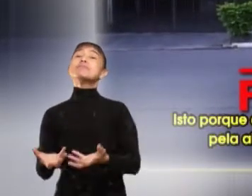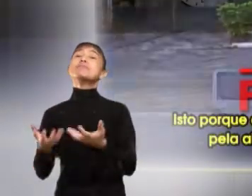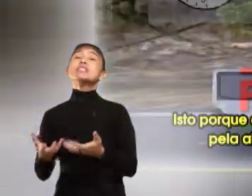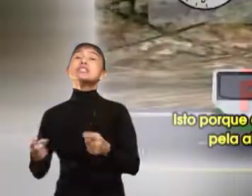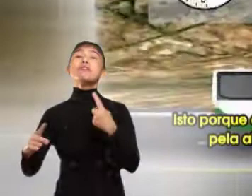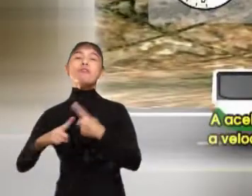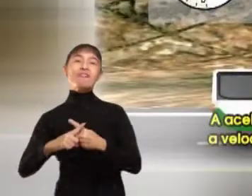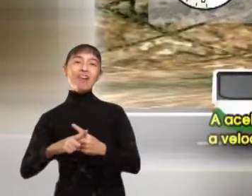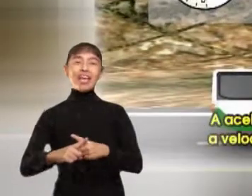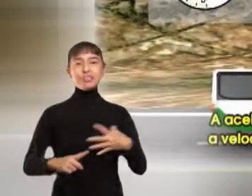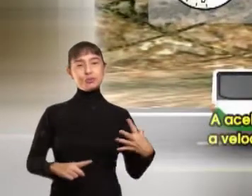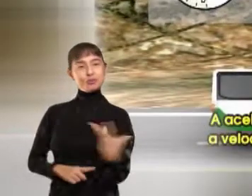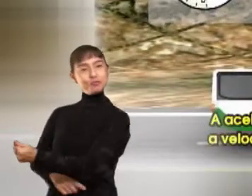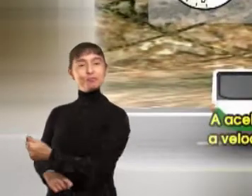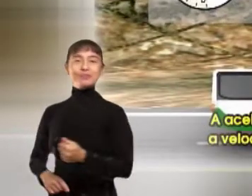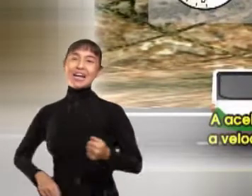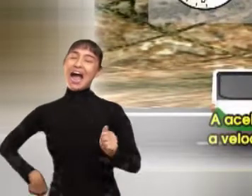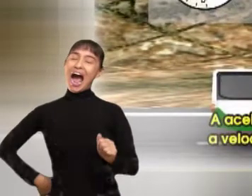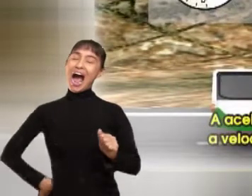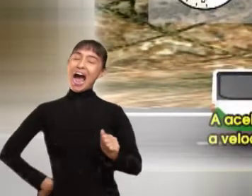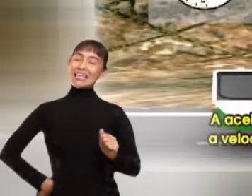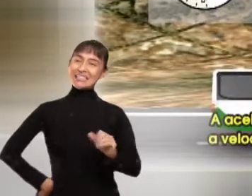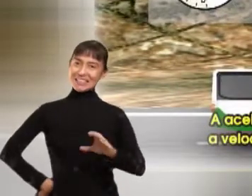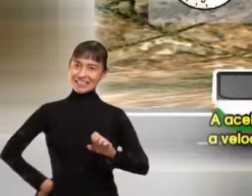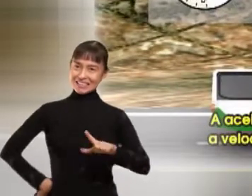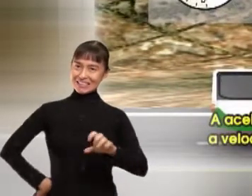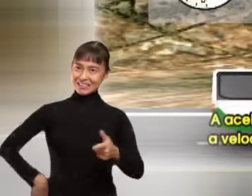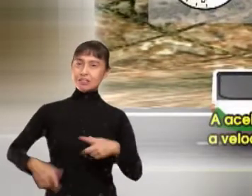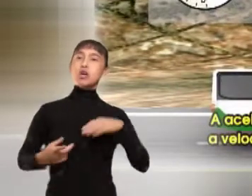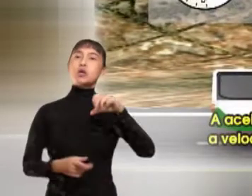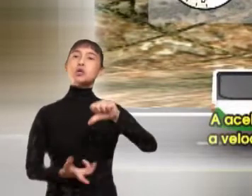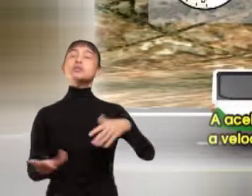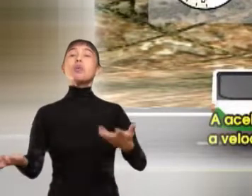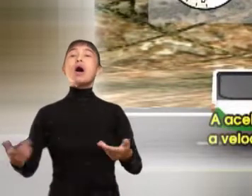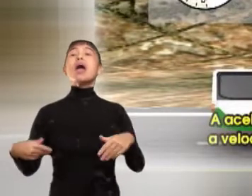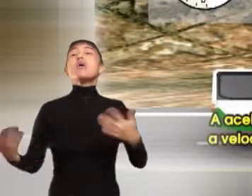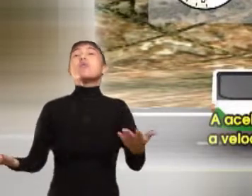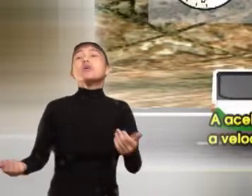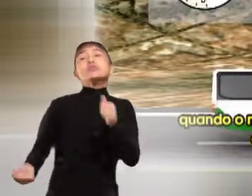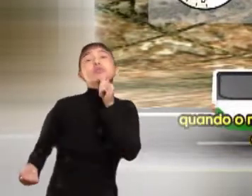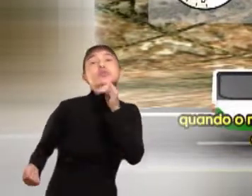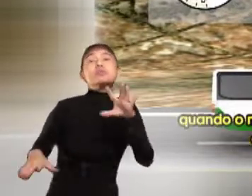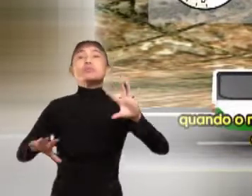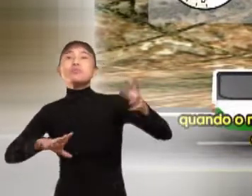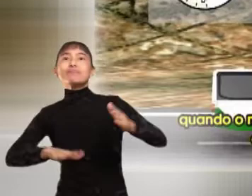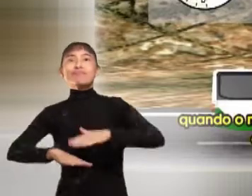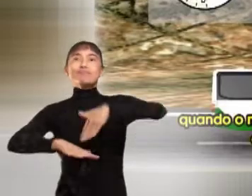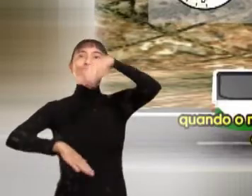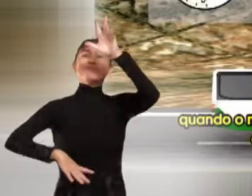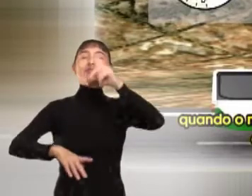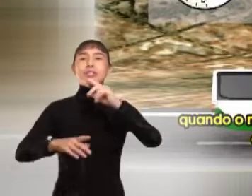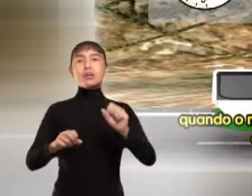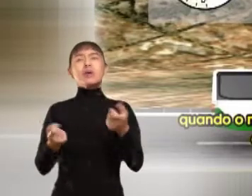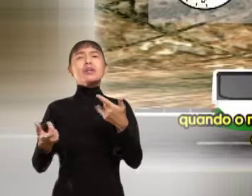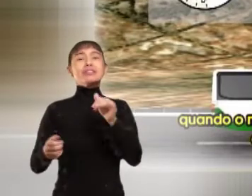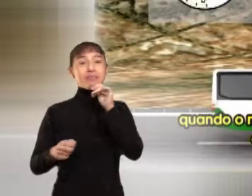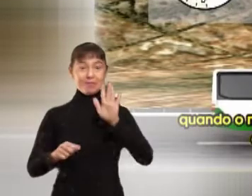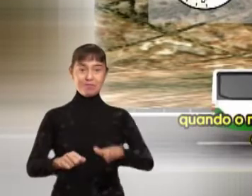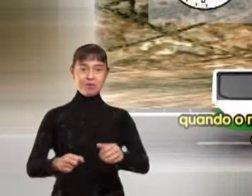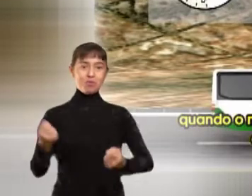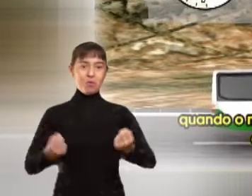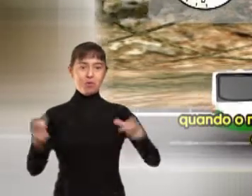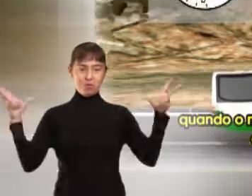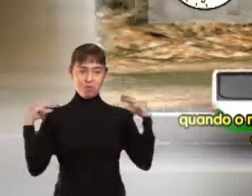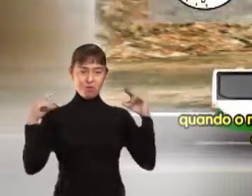do movimento. A aceleração pode aumentar a velocidade, como acontece quando o motorista pisa no